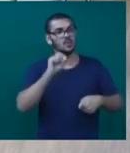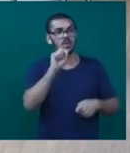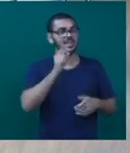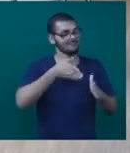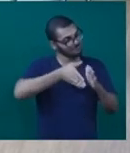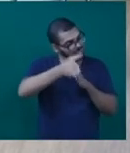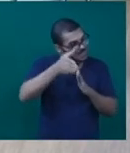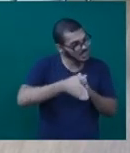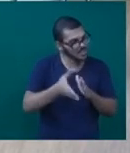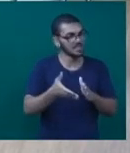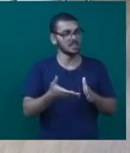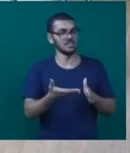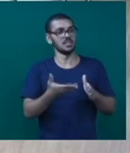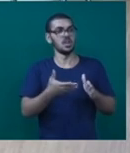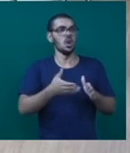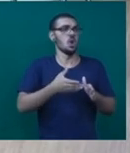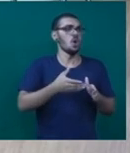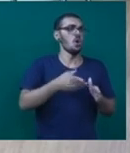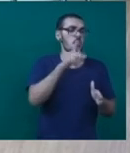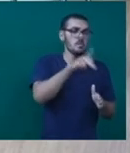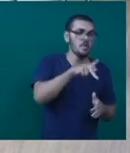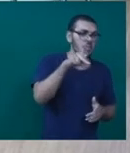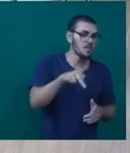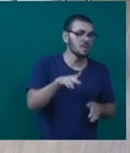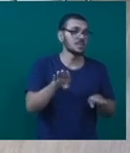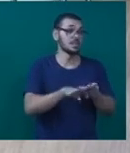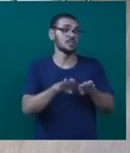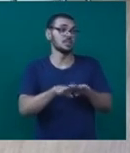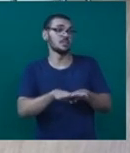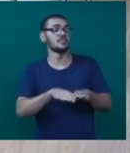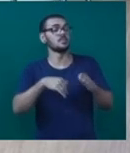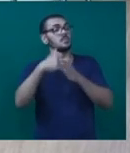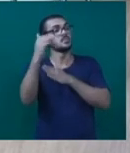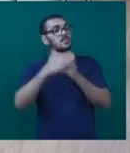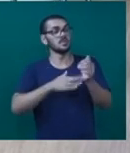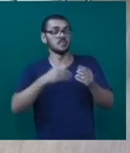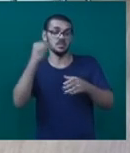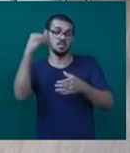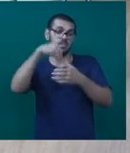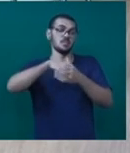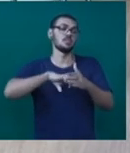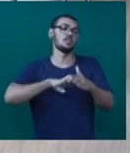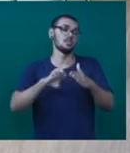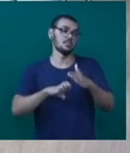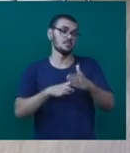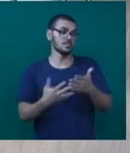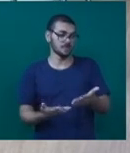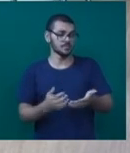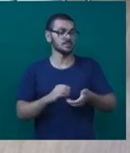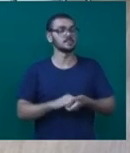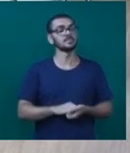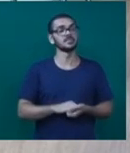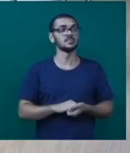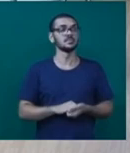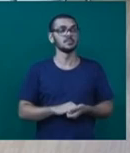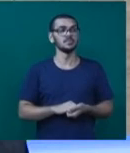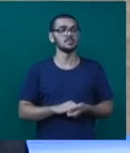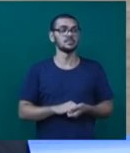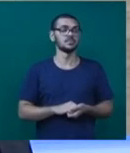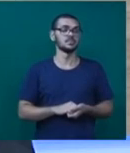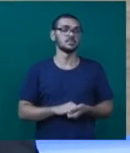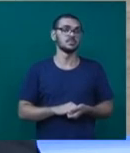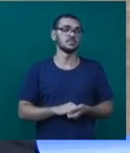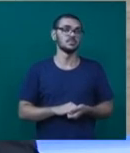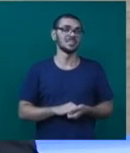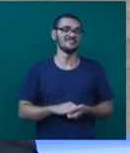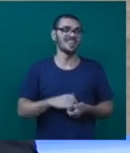orientado. Orientado por um professor e também orientado por um profissional dentro do ambiente empresarial ali, da própria corporação. Sim. E